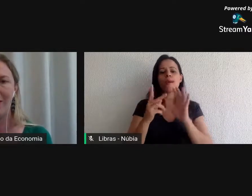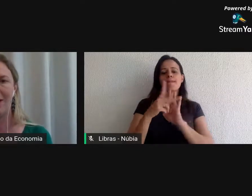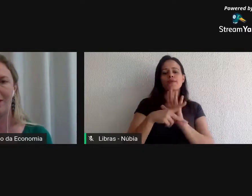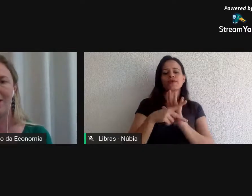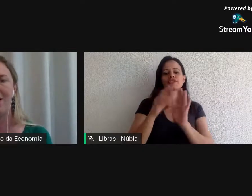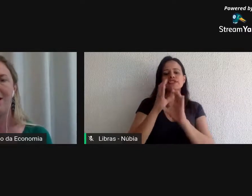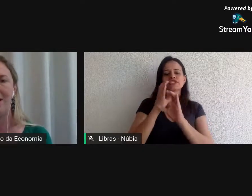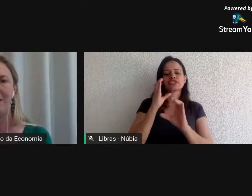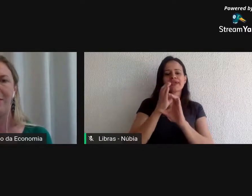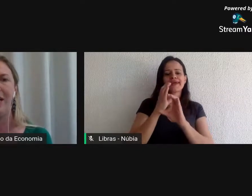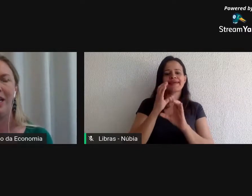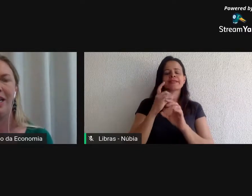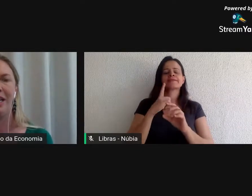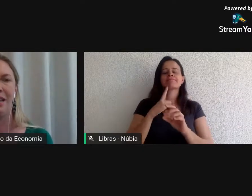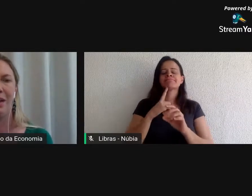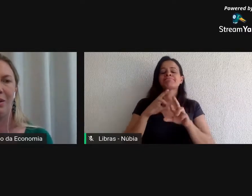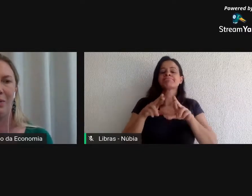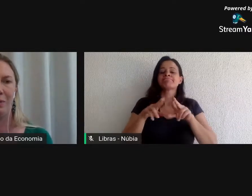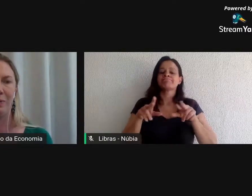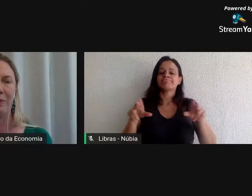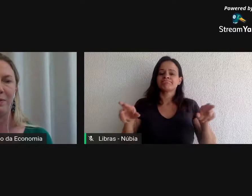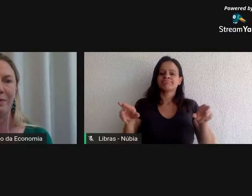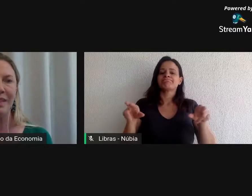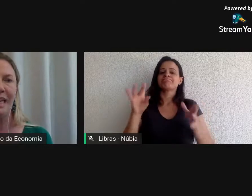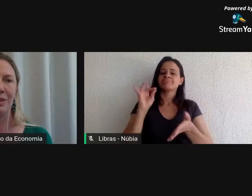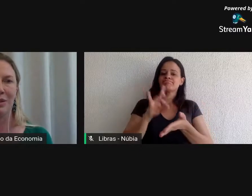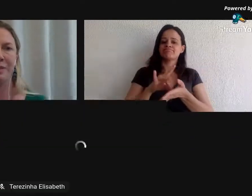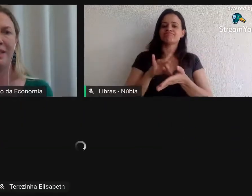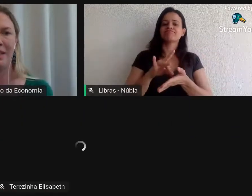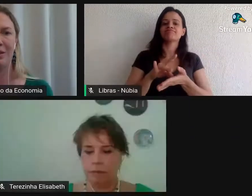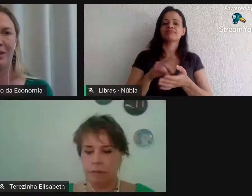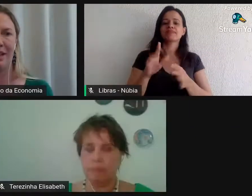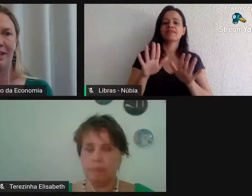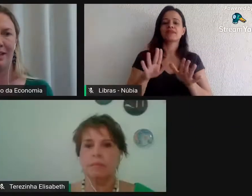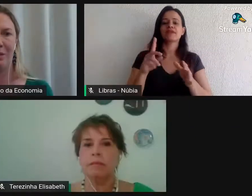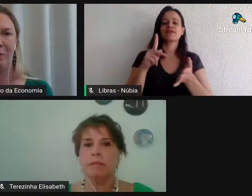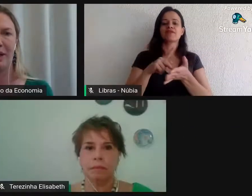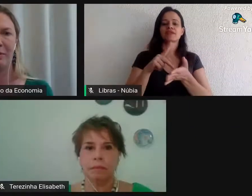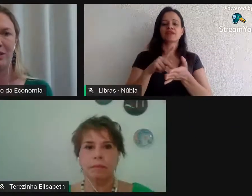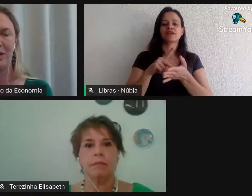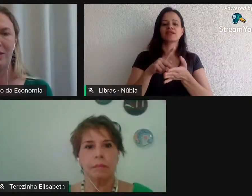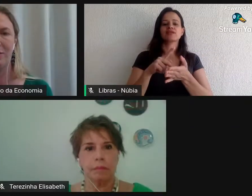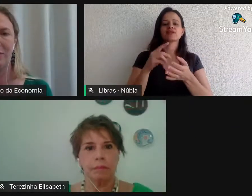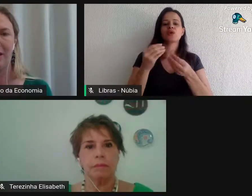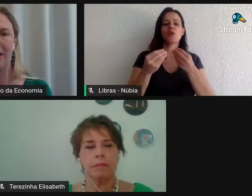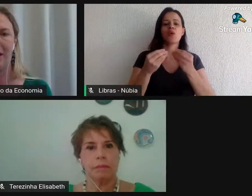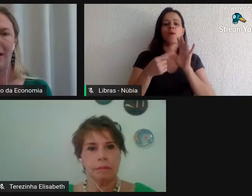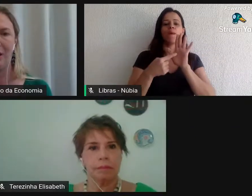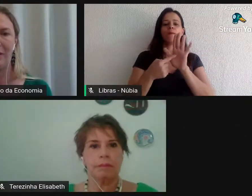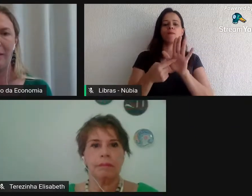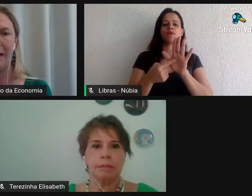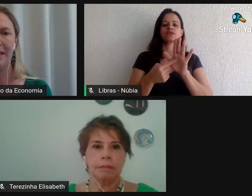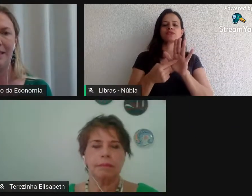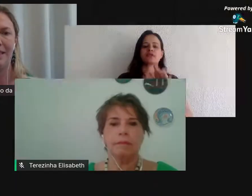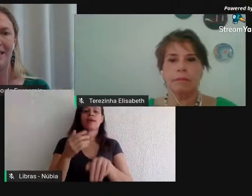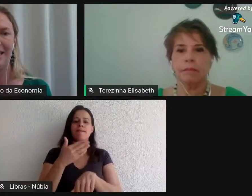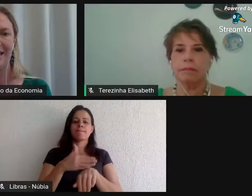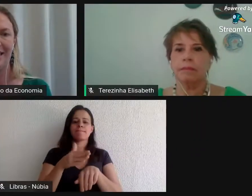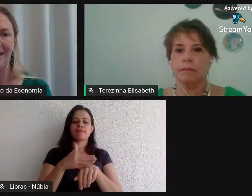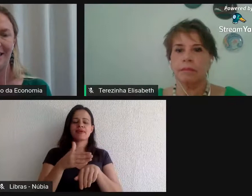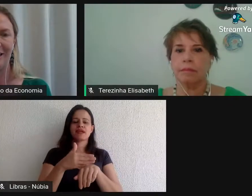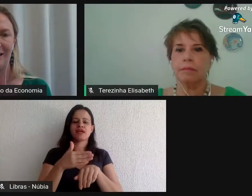maduro, e não é essa a realidade. Então, é justamente isso, é trazer um pragmatismo ao